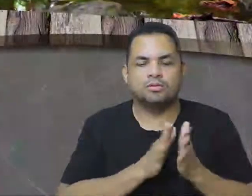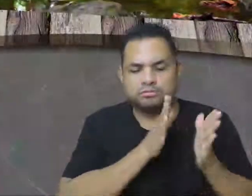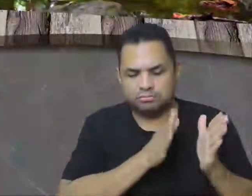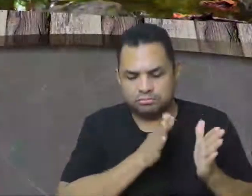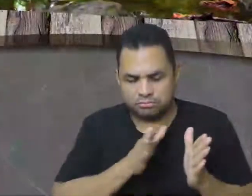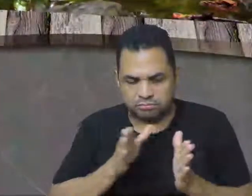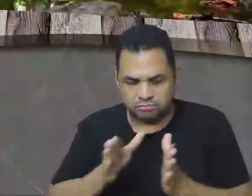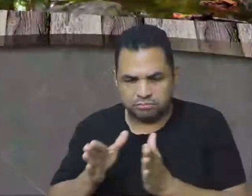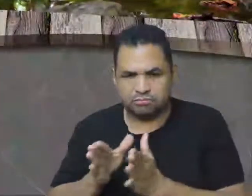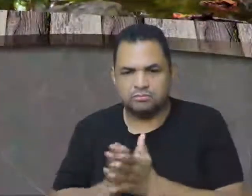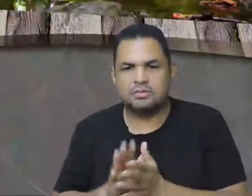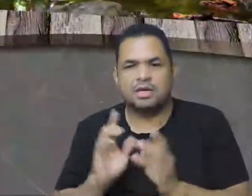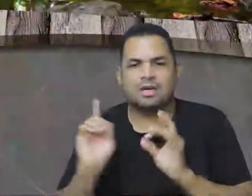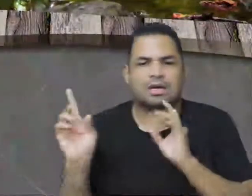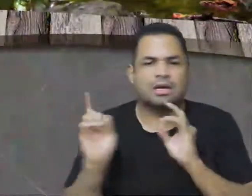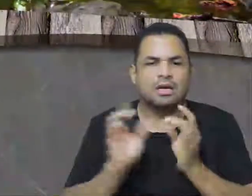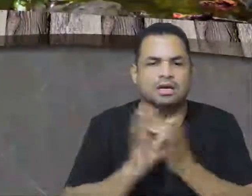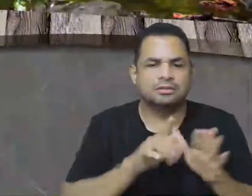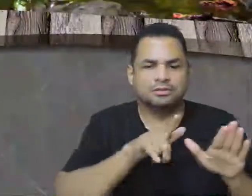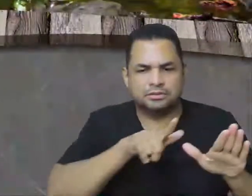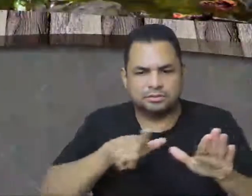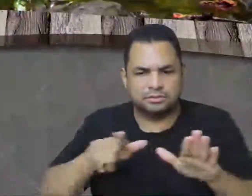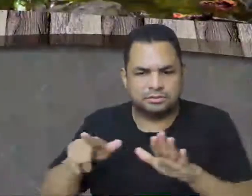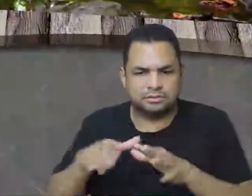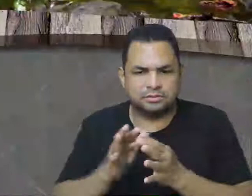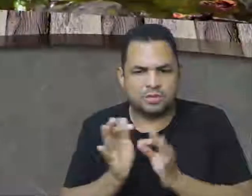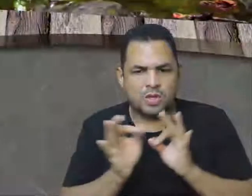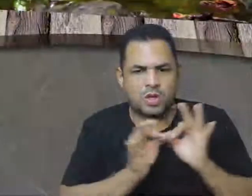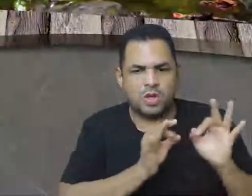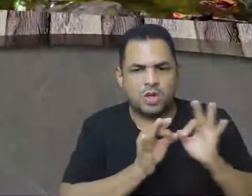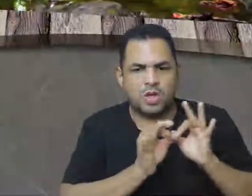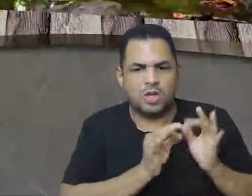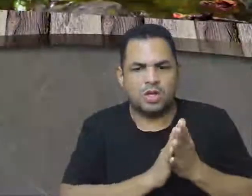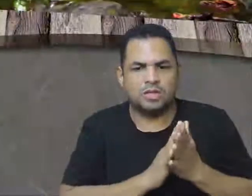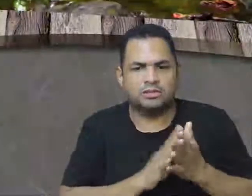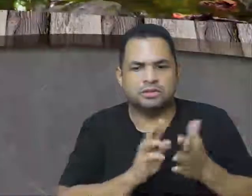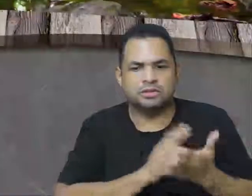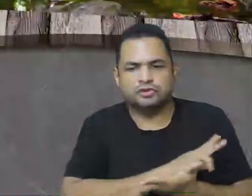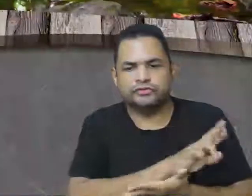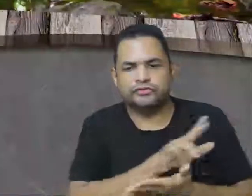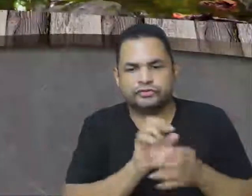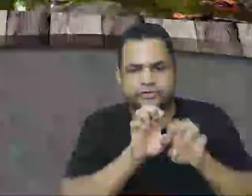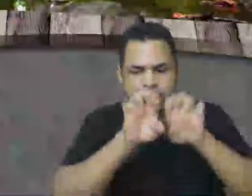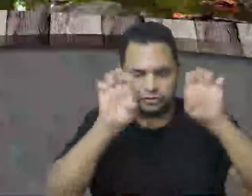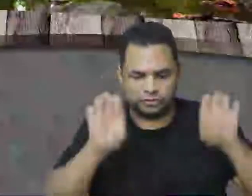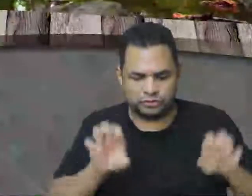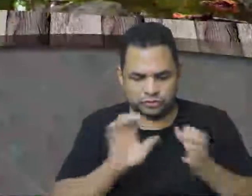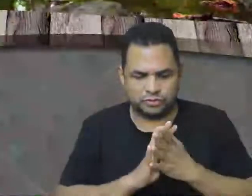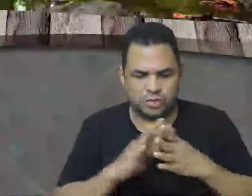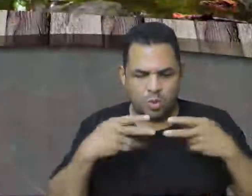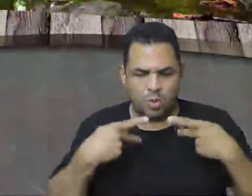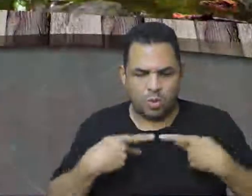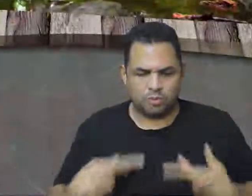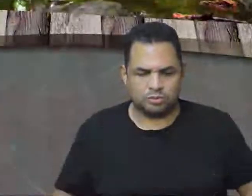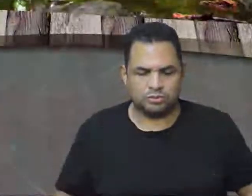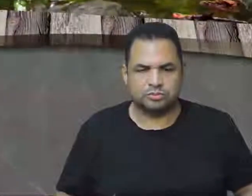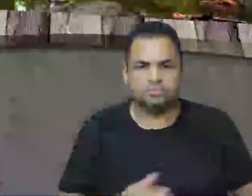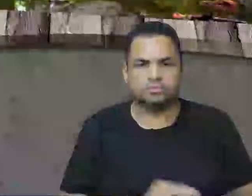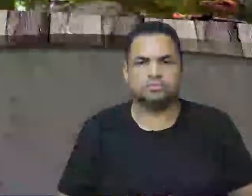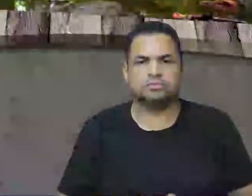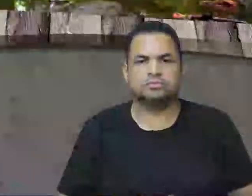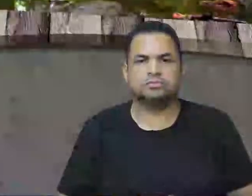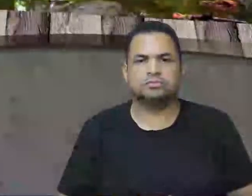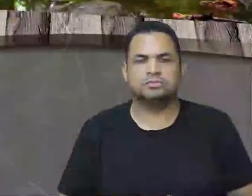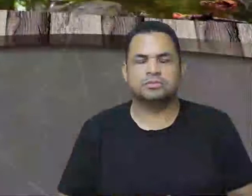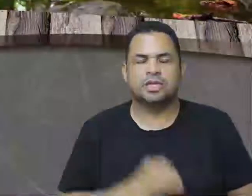processos semana a semana, né? Para a formação das várias estruturas do nosso organismo. Tá bom? Então